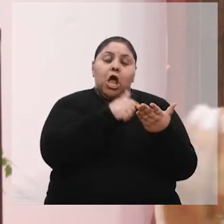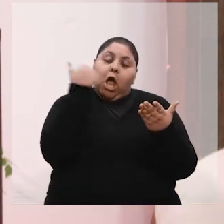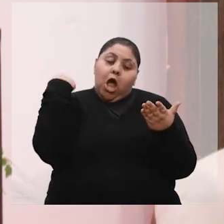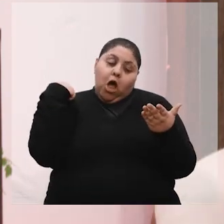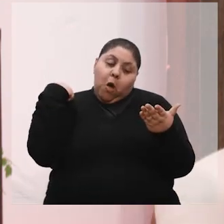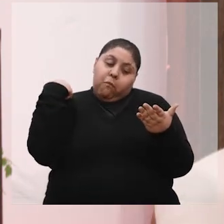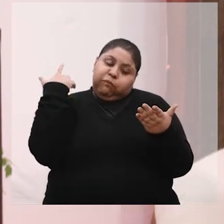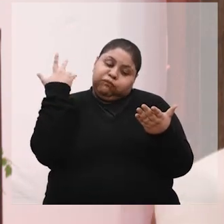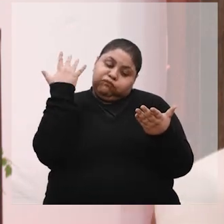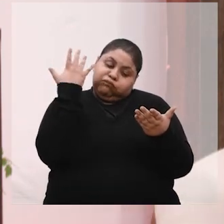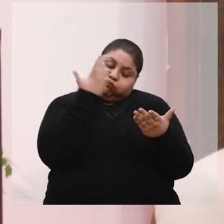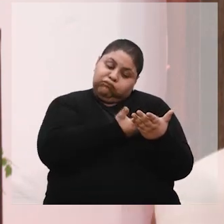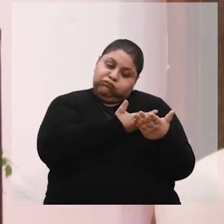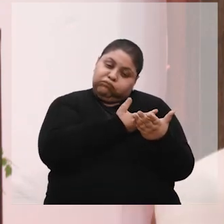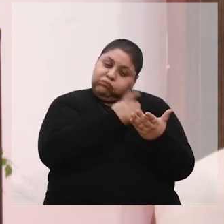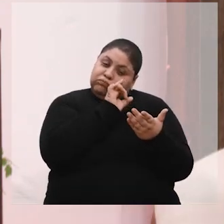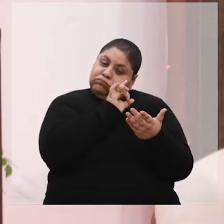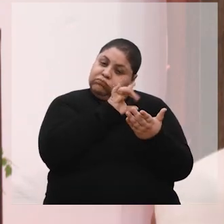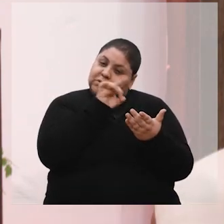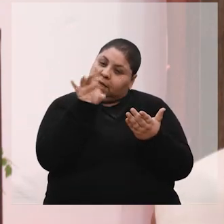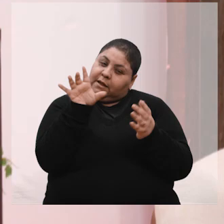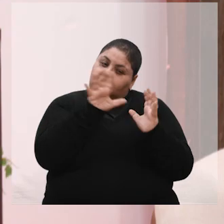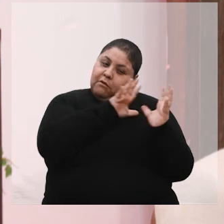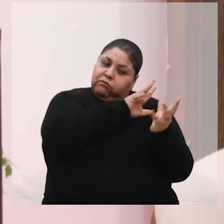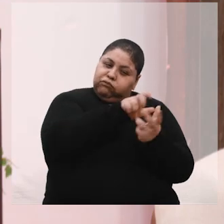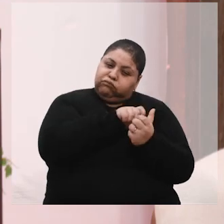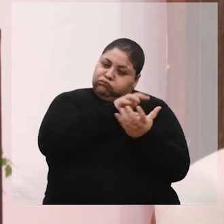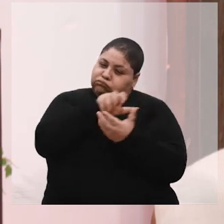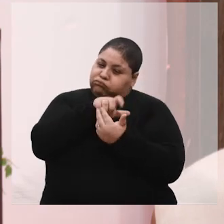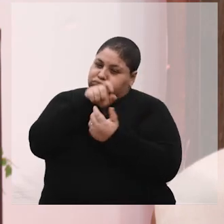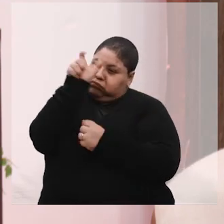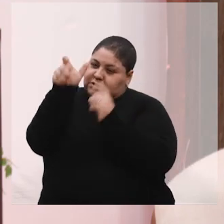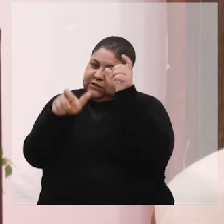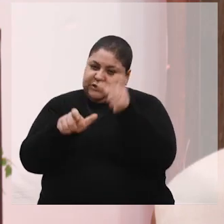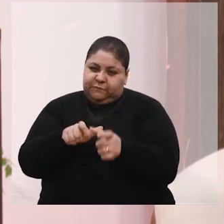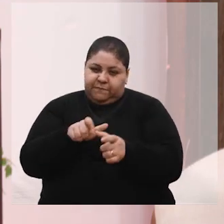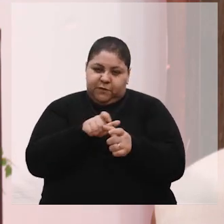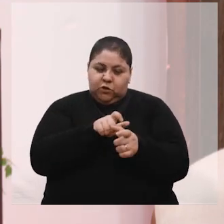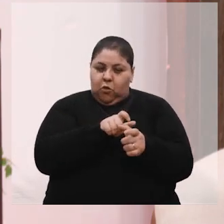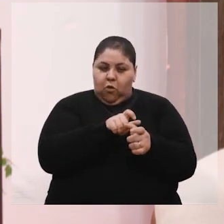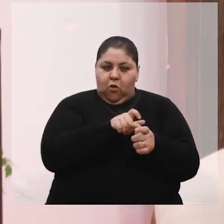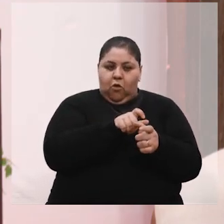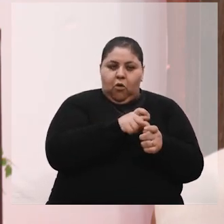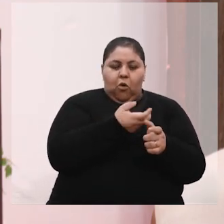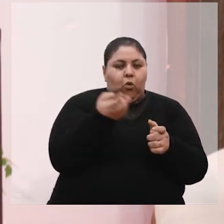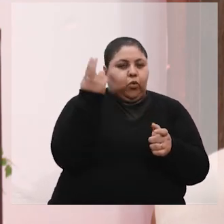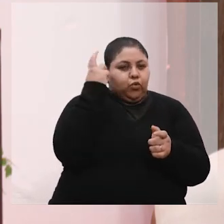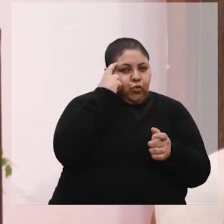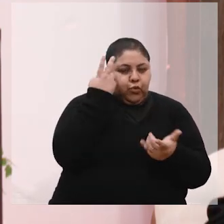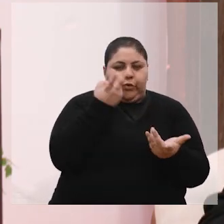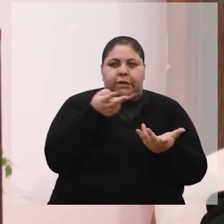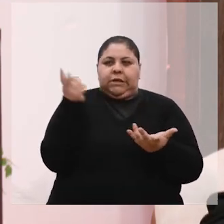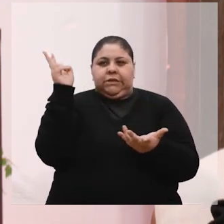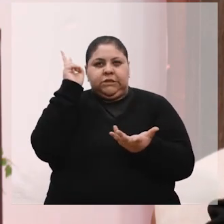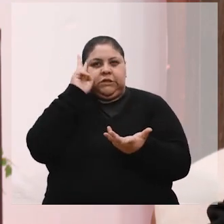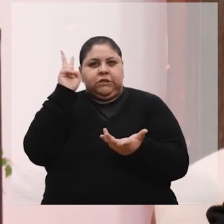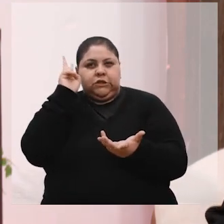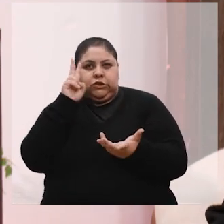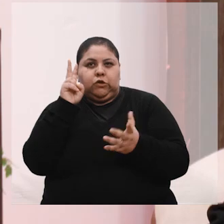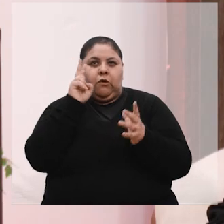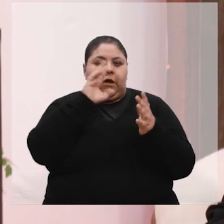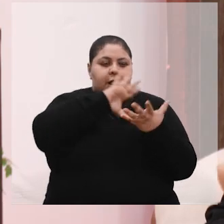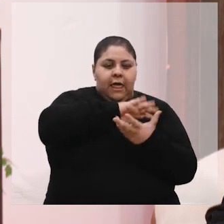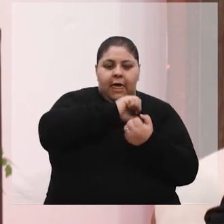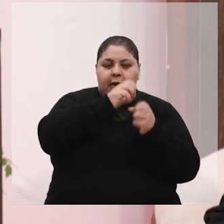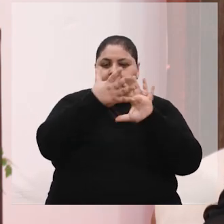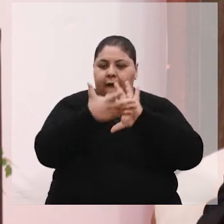de cada universo para as pessoas, não só da cultura, tem bastante de história, tem arte, tem